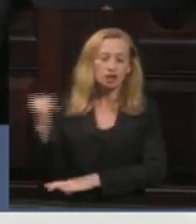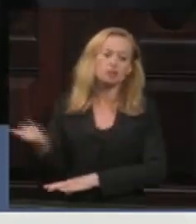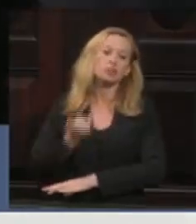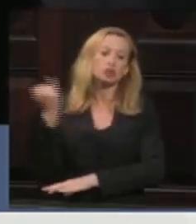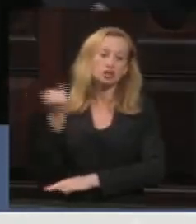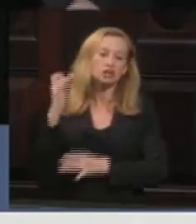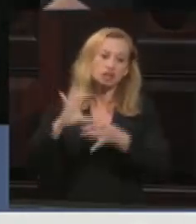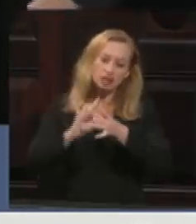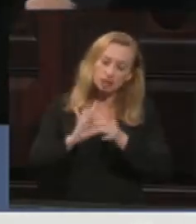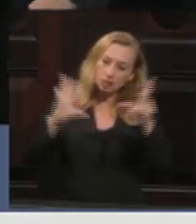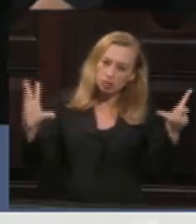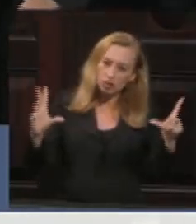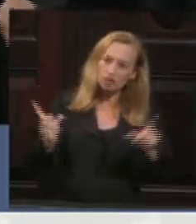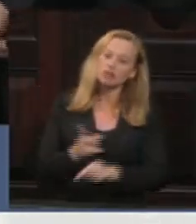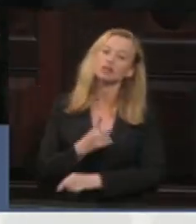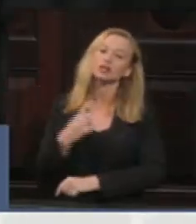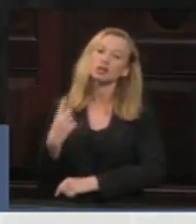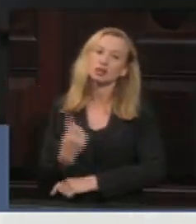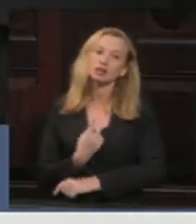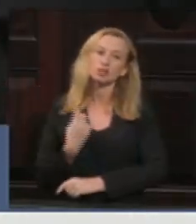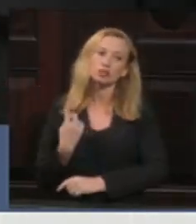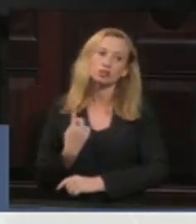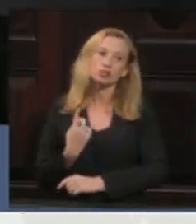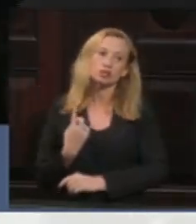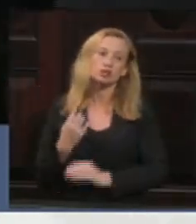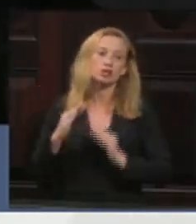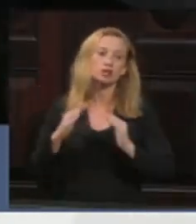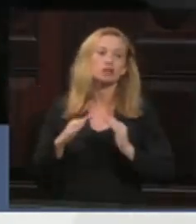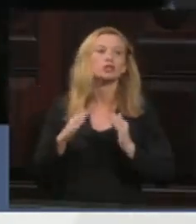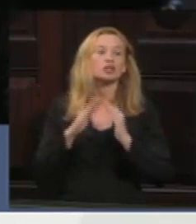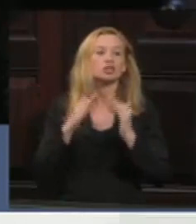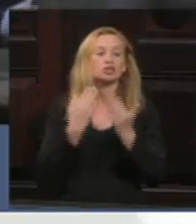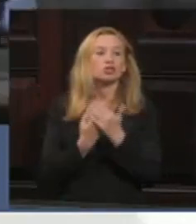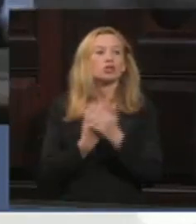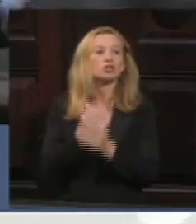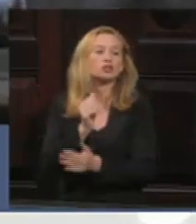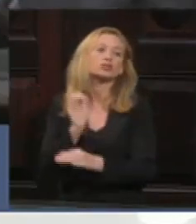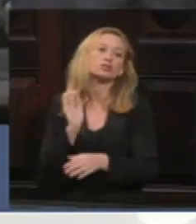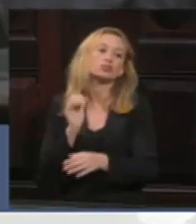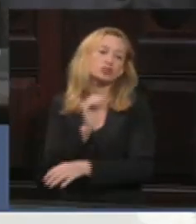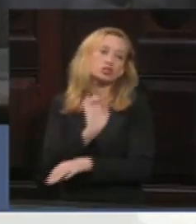a democracia nas nossas instituições no Estado do Rio de Janeiro. Obrigado.